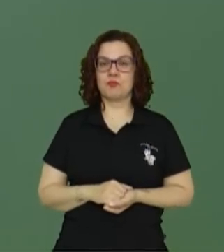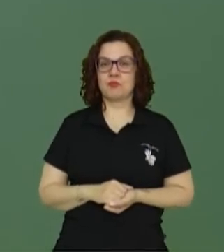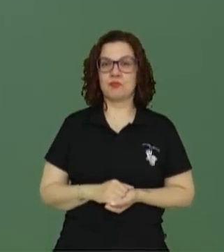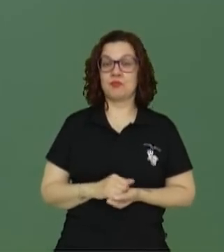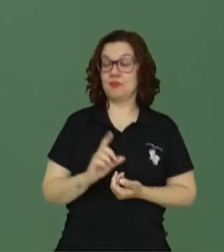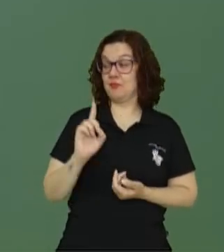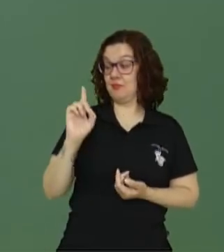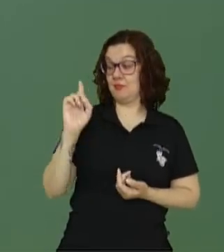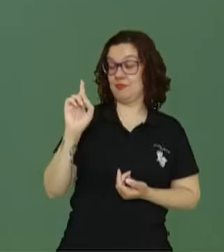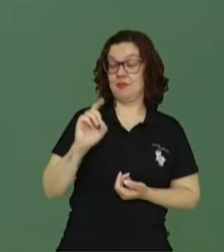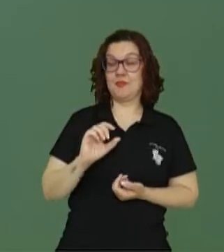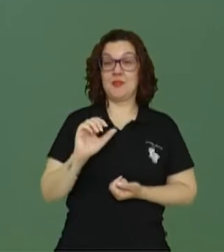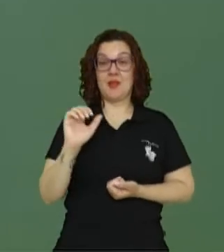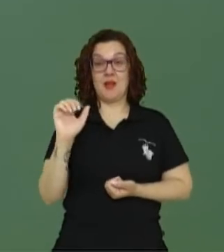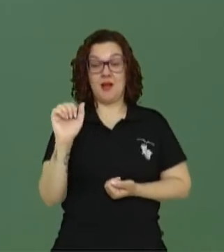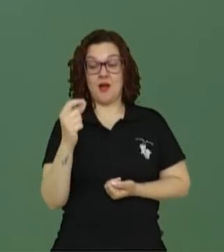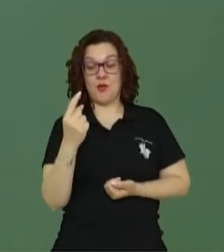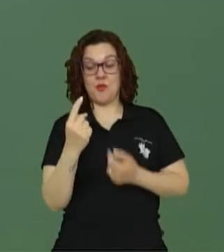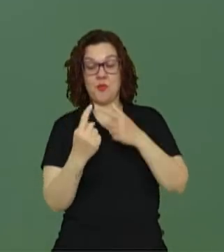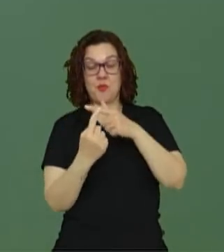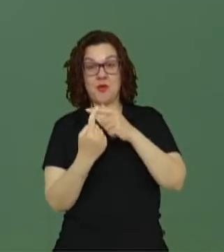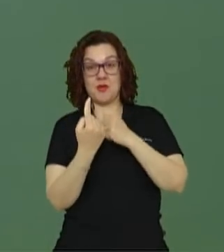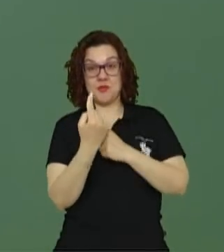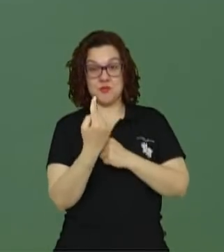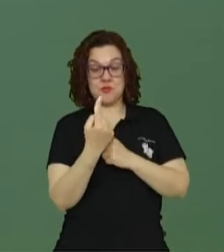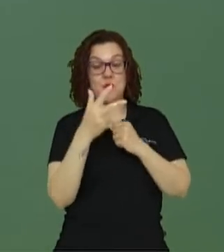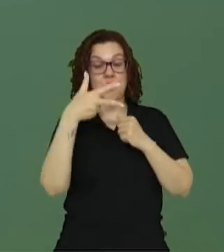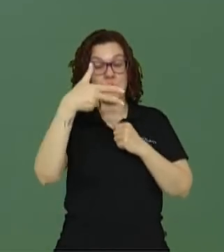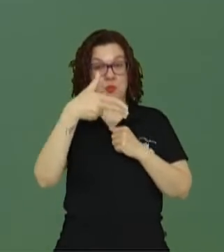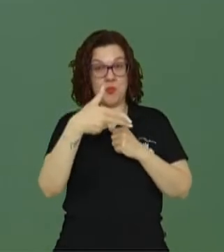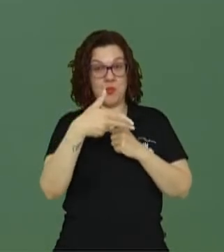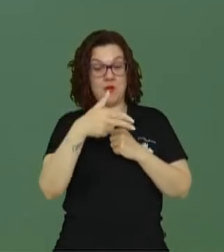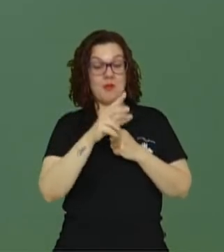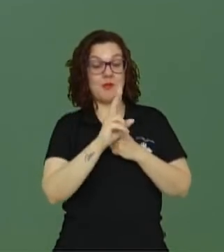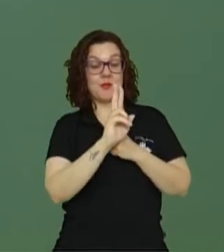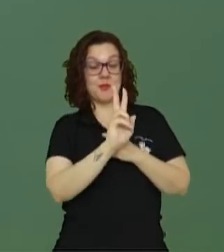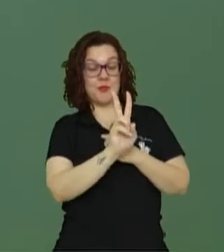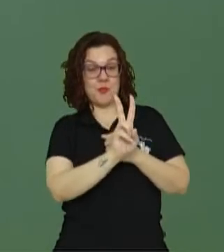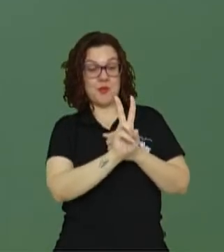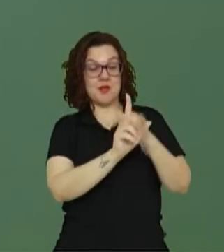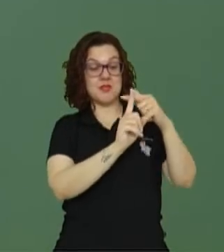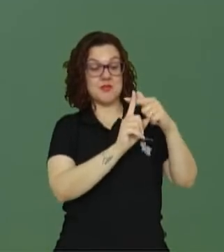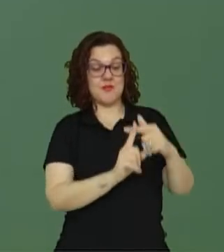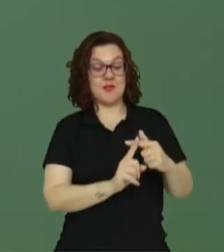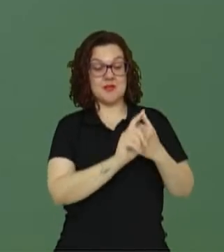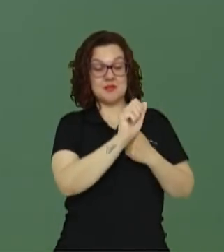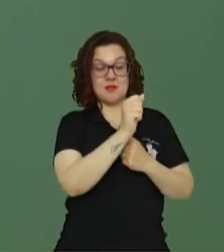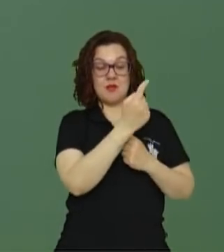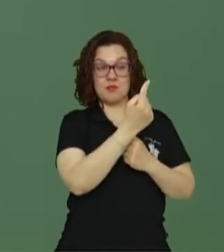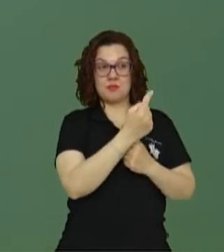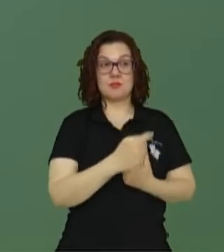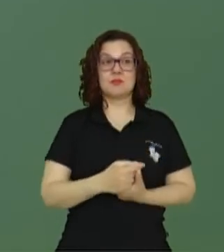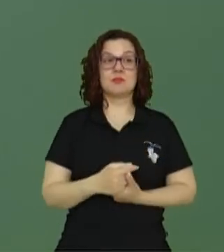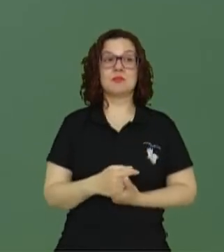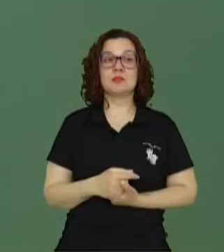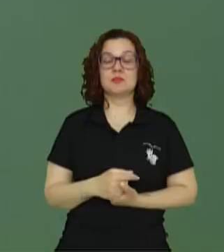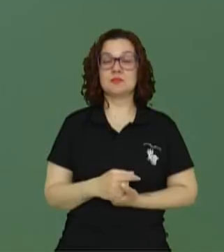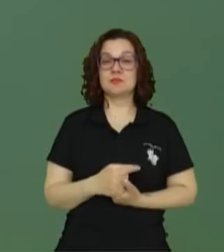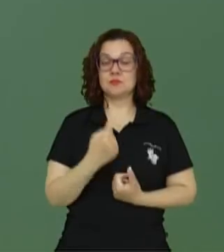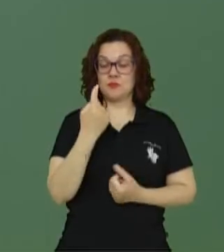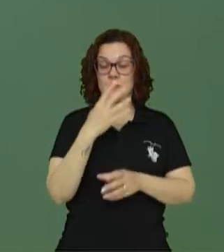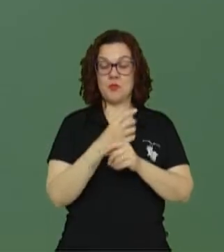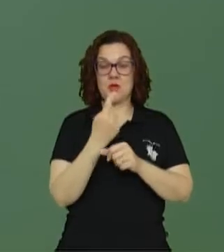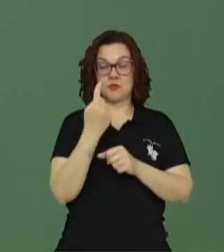A1 mais 1 igual a 2 vezes A1. 1 mais 1,